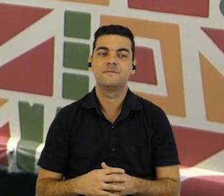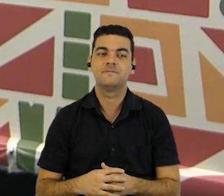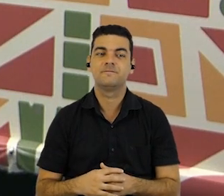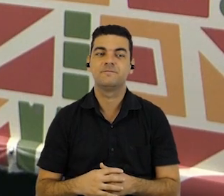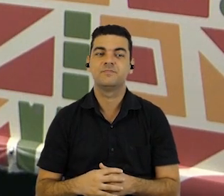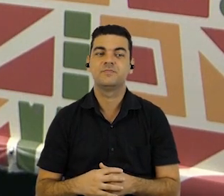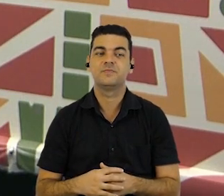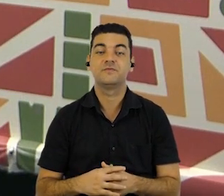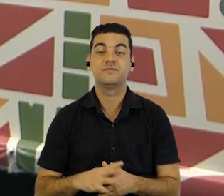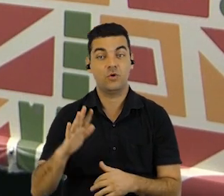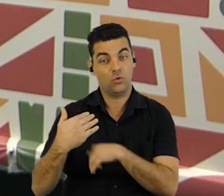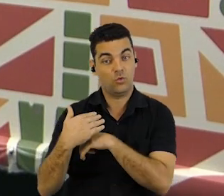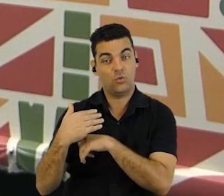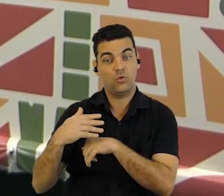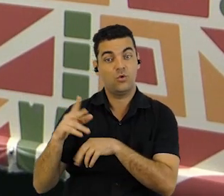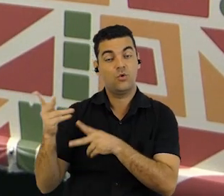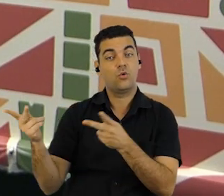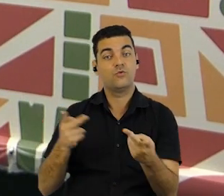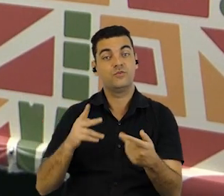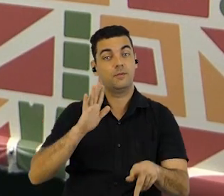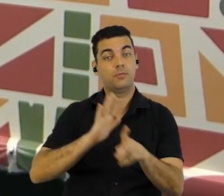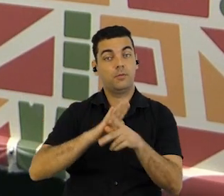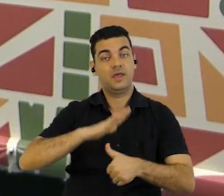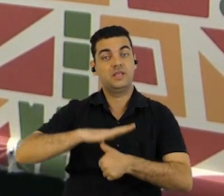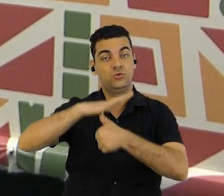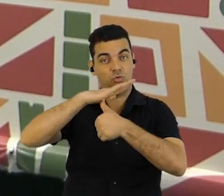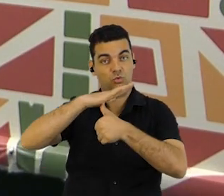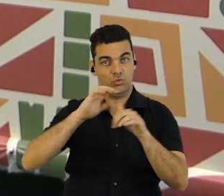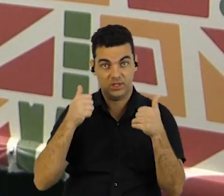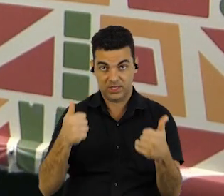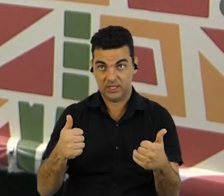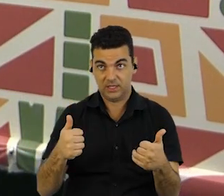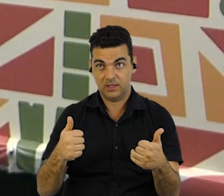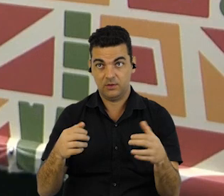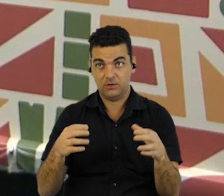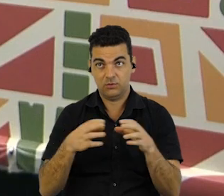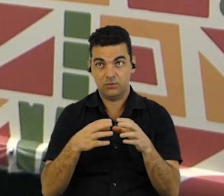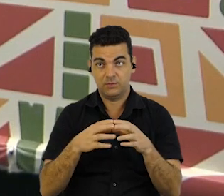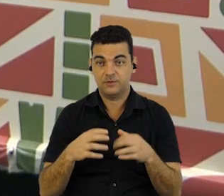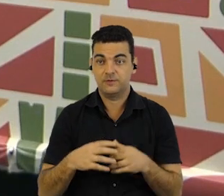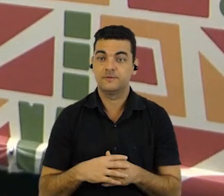professora? Não, o convite é da reitoria, o convite é desse grupo, né?